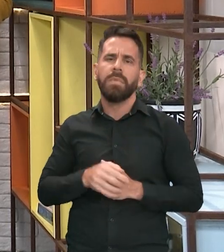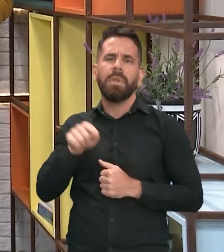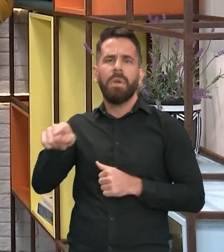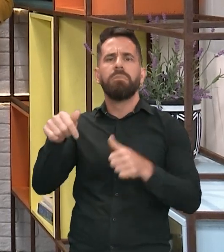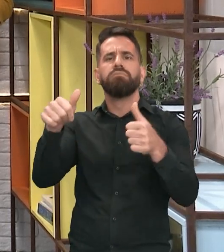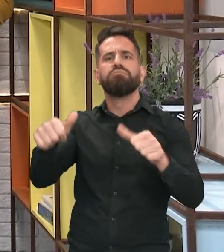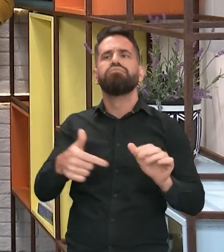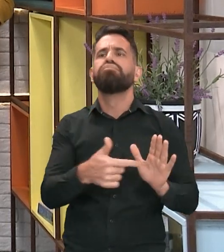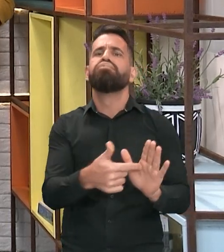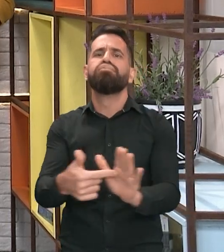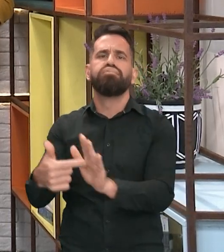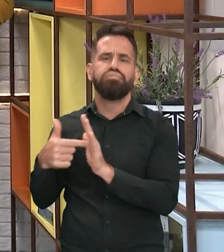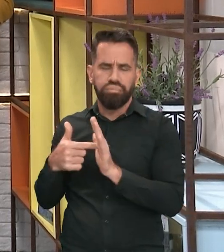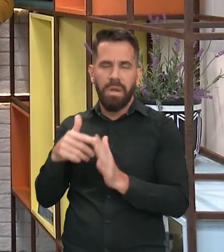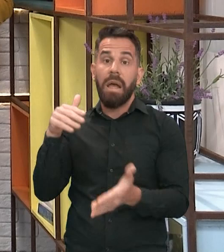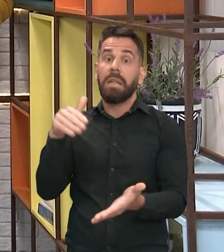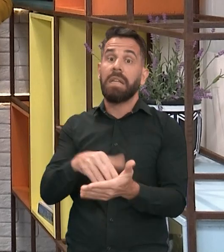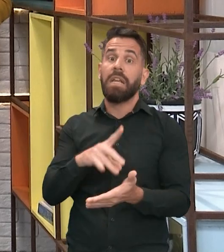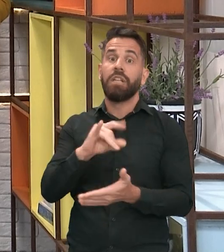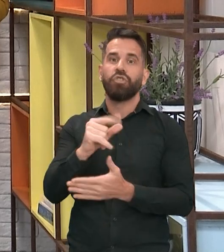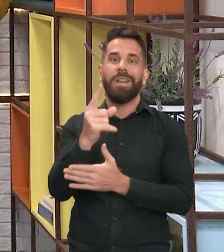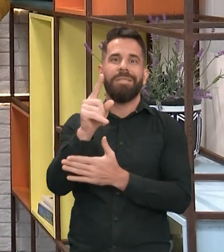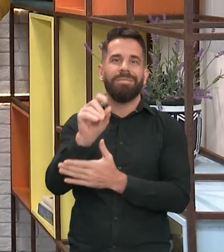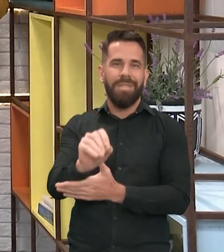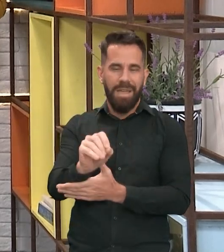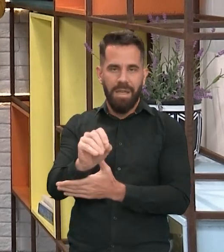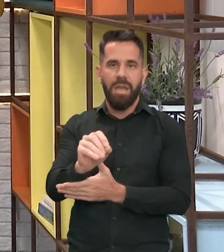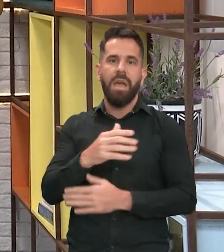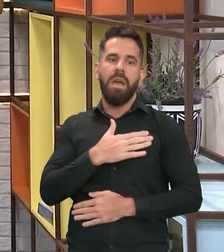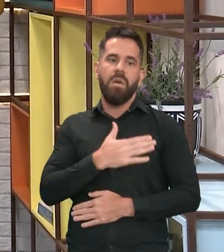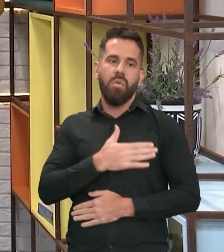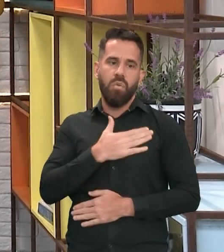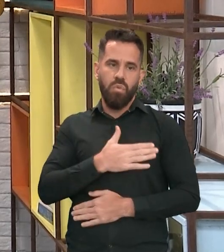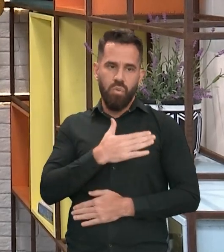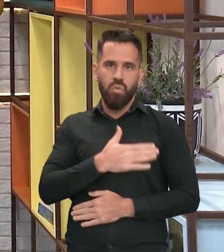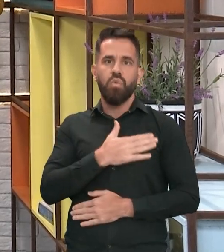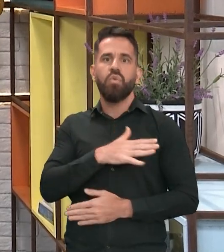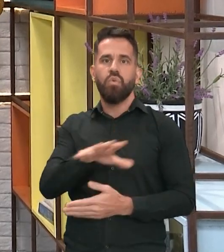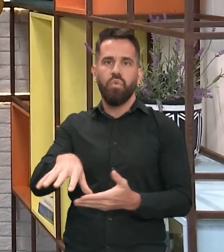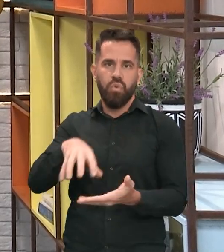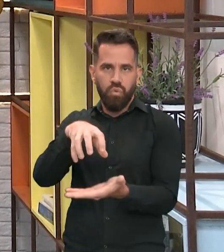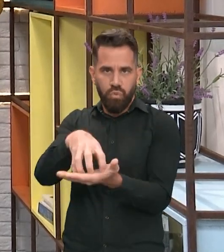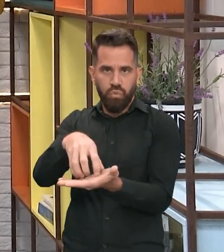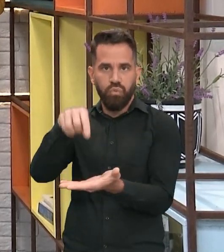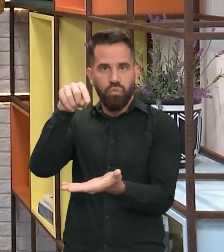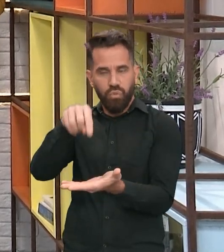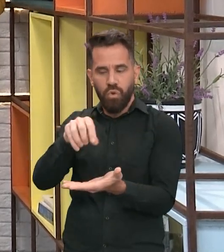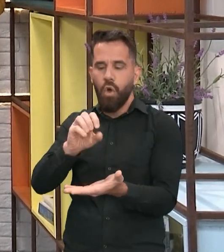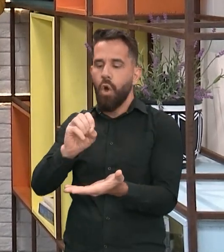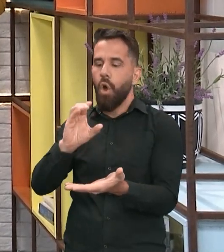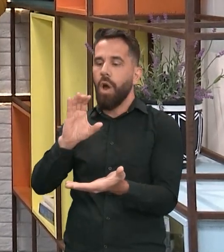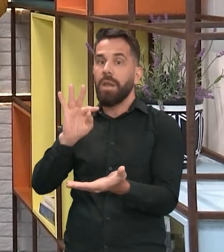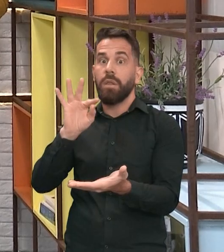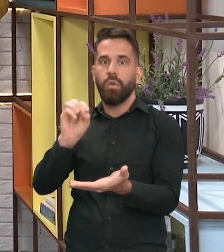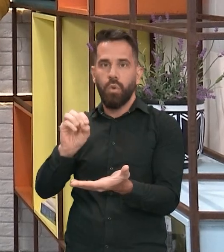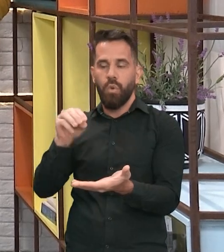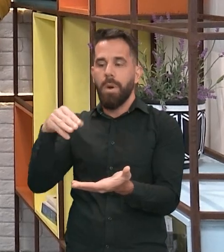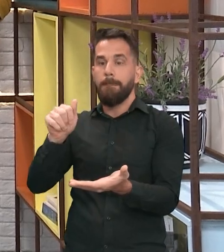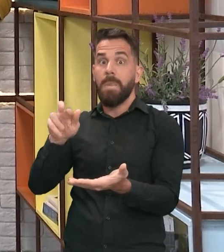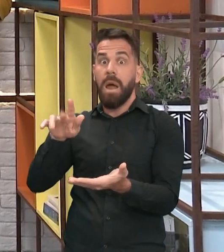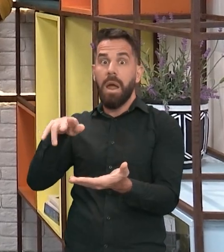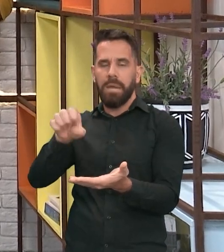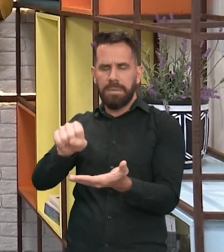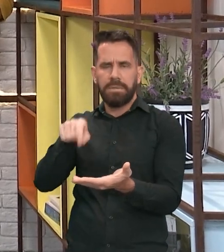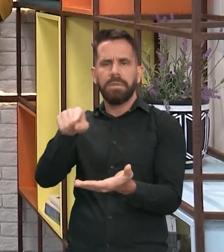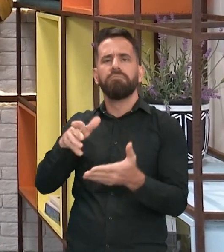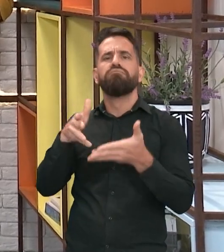cartaz até o dia 10 de agosto na sala Frei Nazareno Congalone, no Centro Cultural Otto Marques. O horário de funcionamento